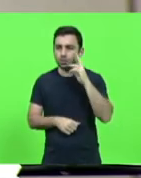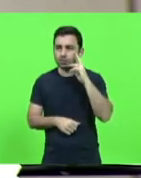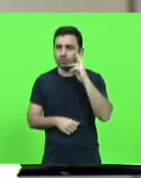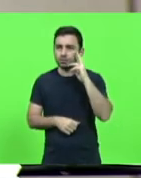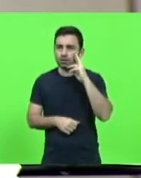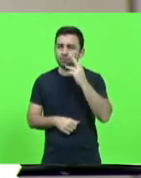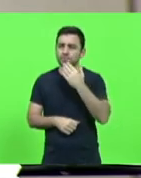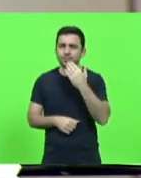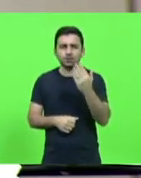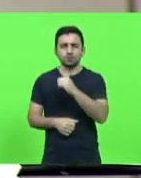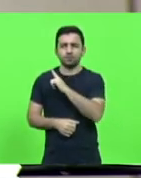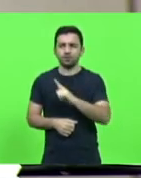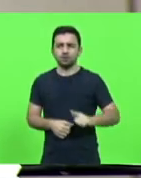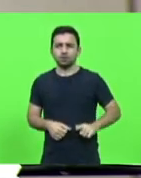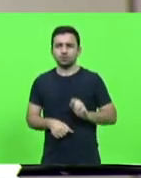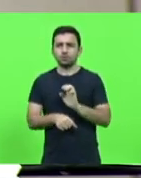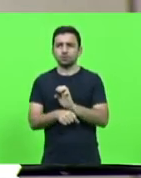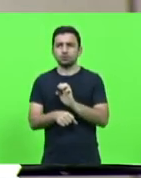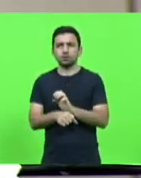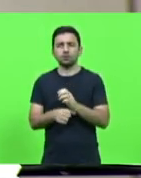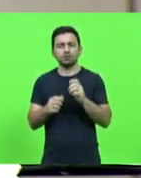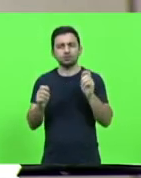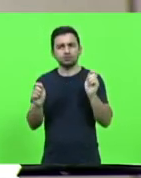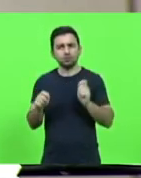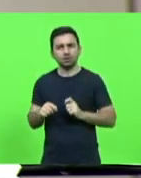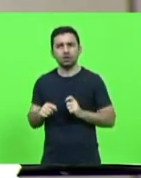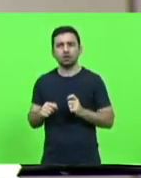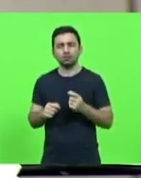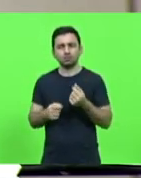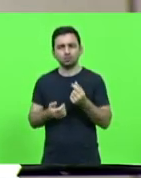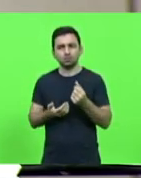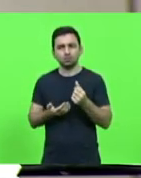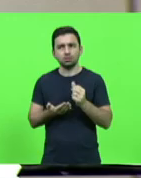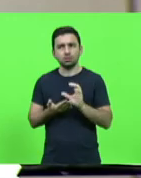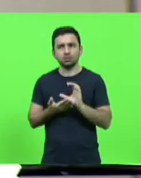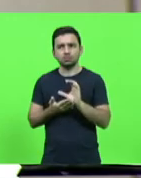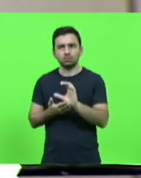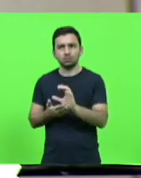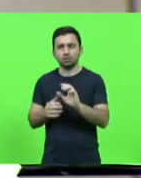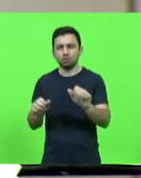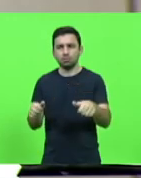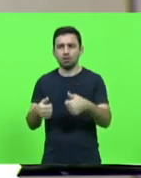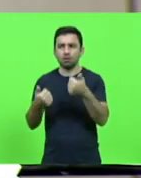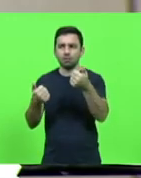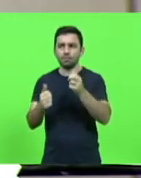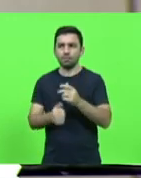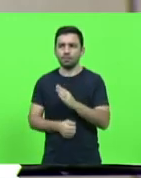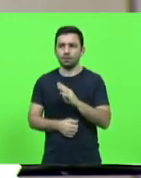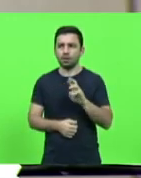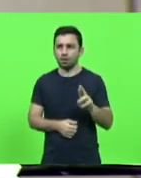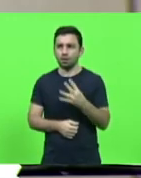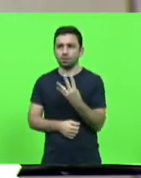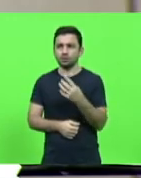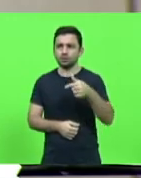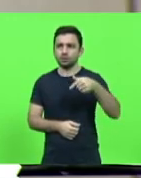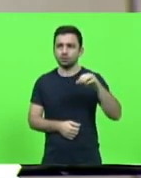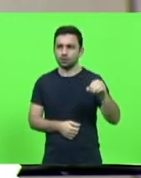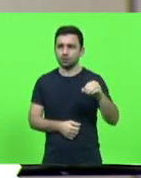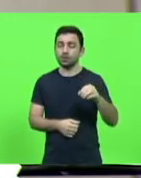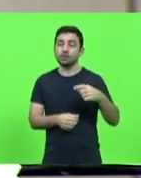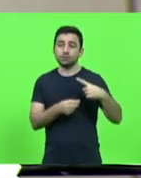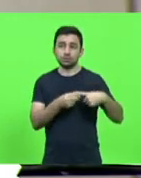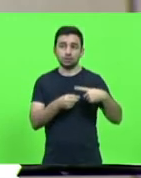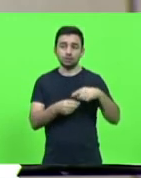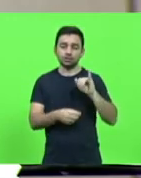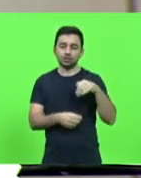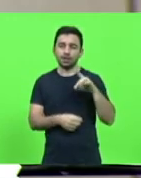ao governador do Estado que possa viabilizar recursos para a recuperação da BR-470 entre os municípios de